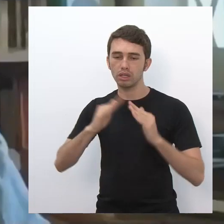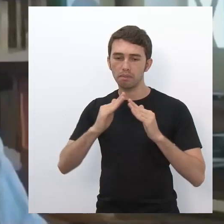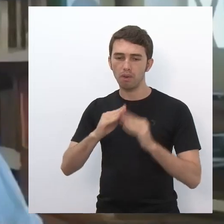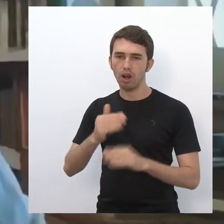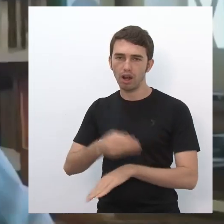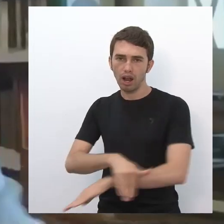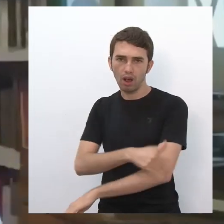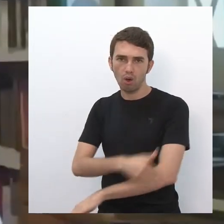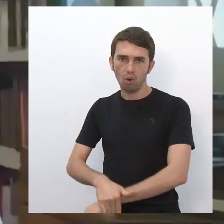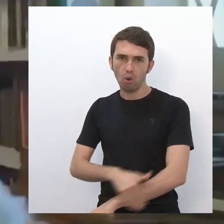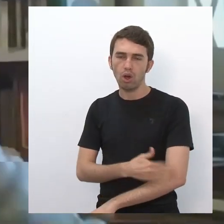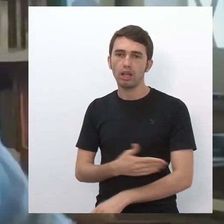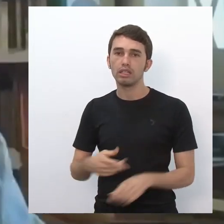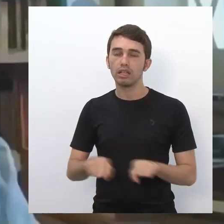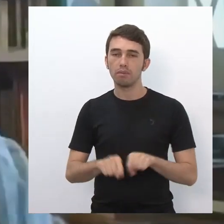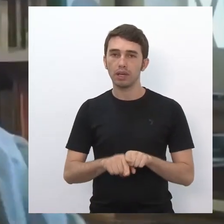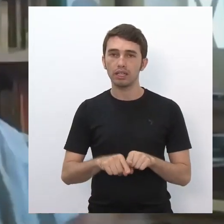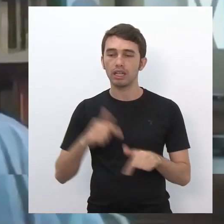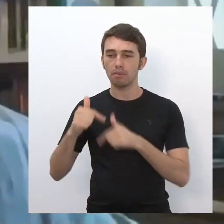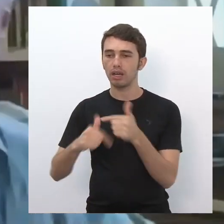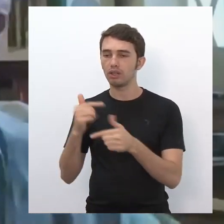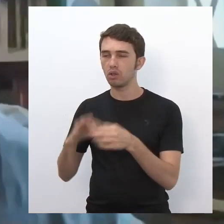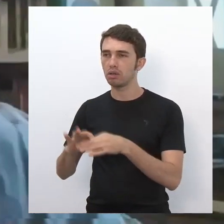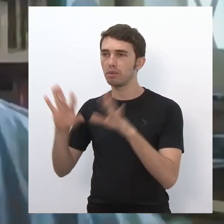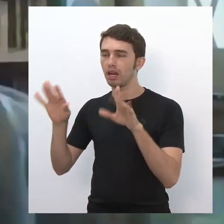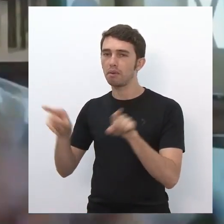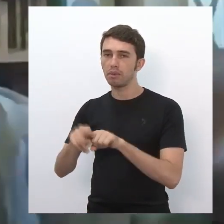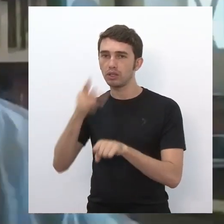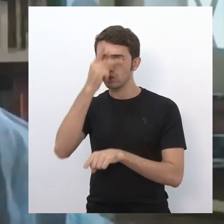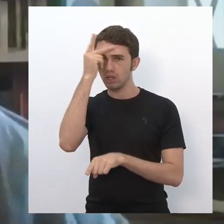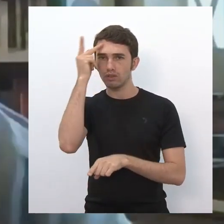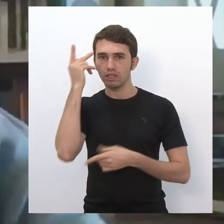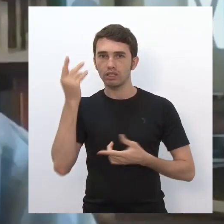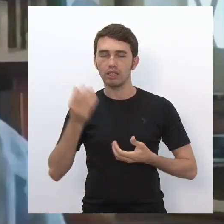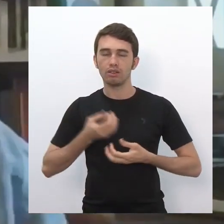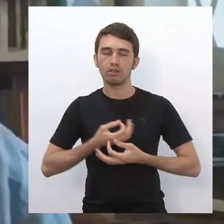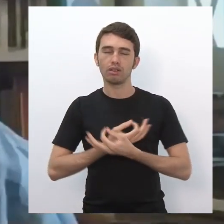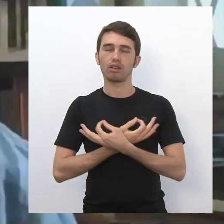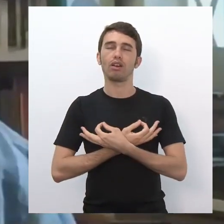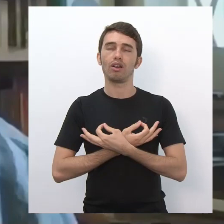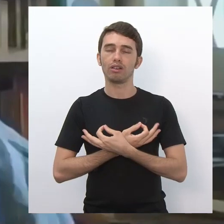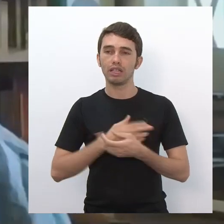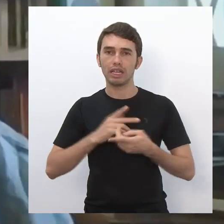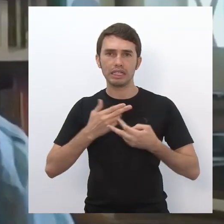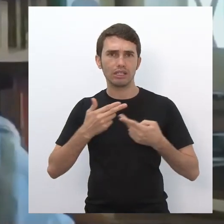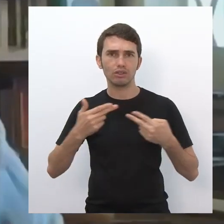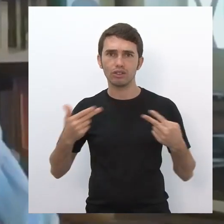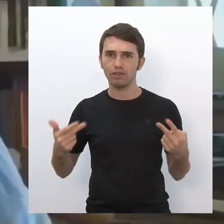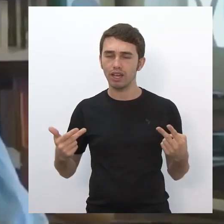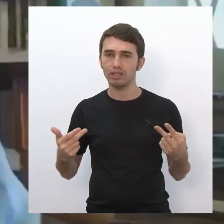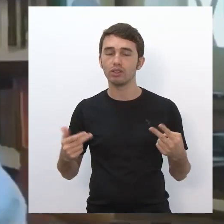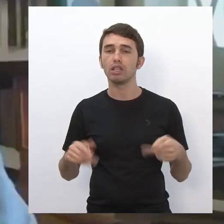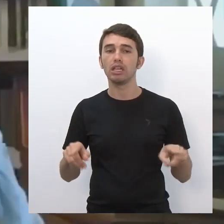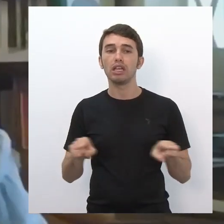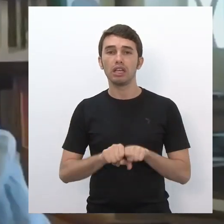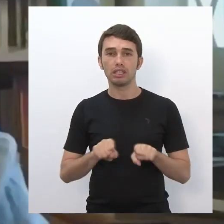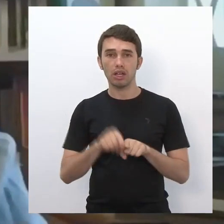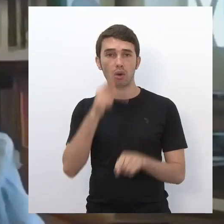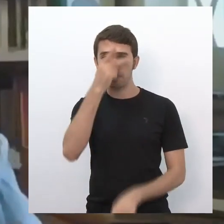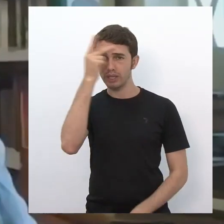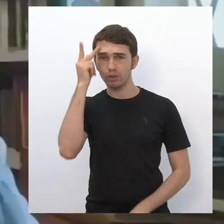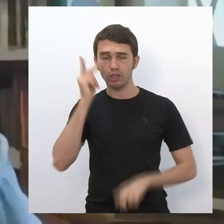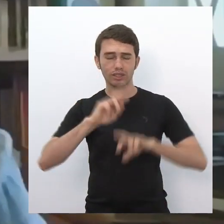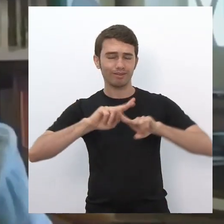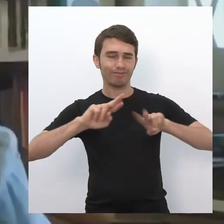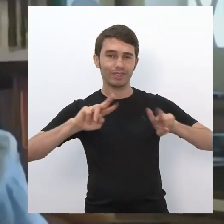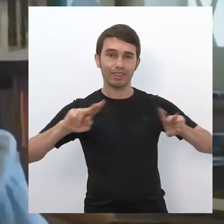profissional liberal, gente fazendo yoga. São situações tão diversas e são pessoas tão diversas,